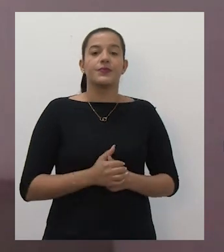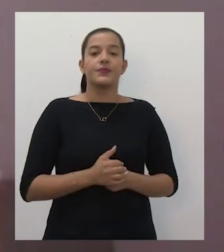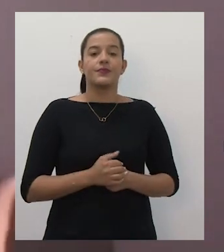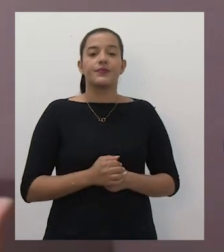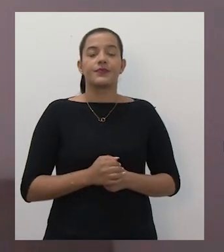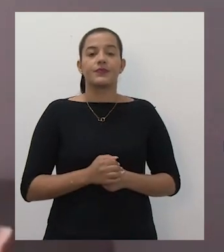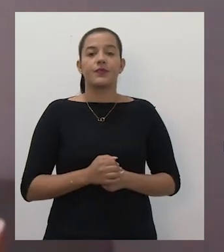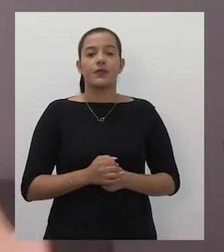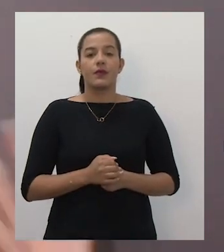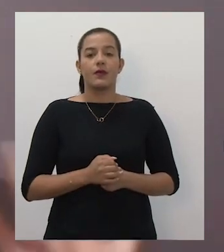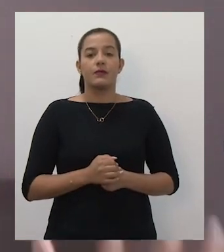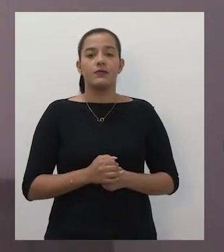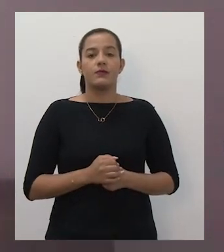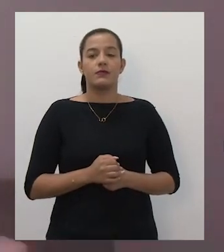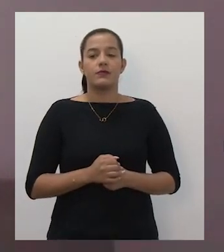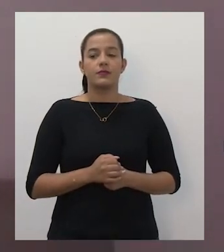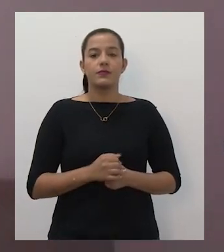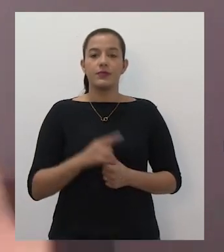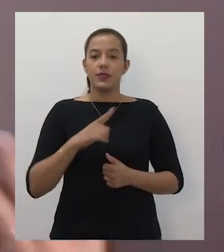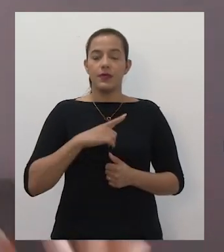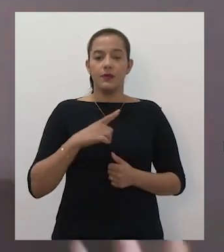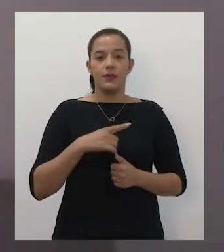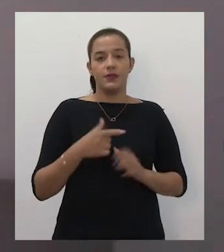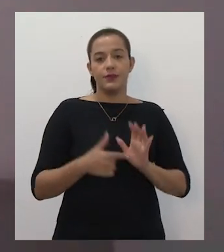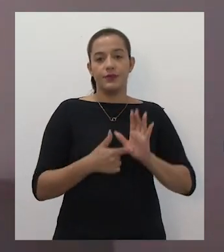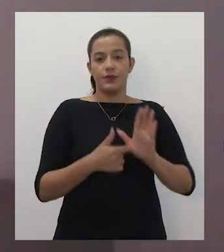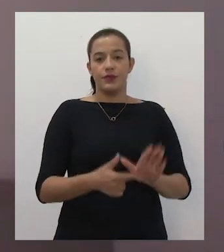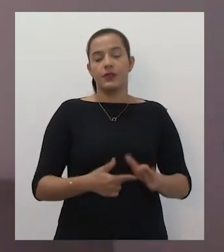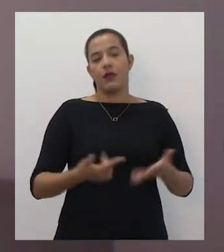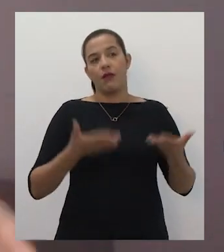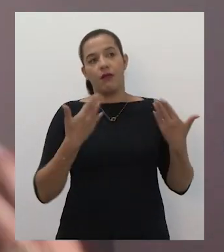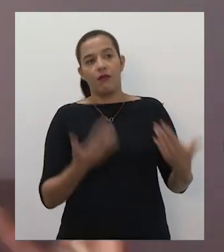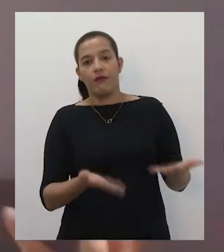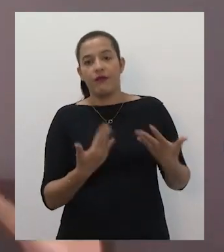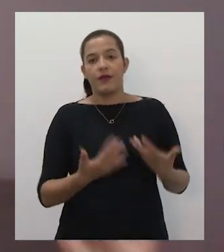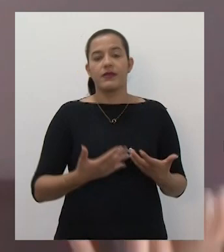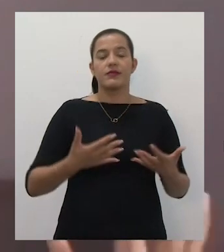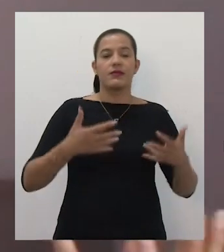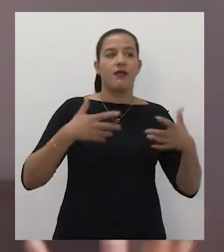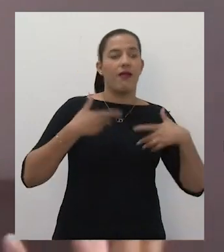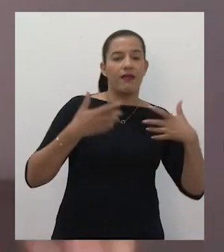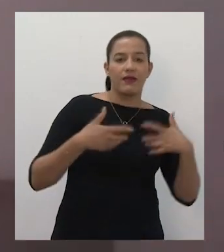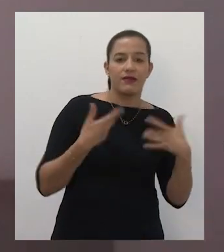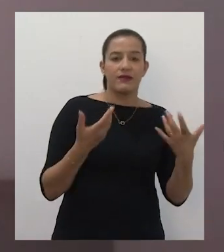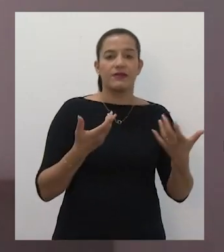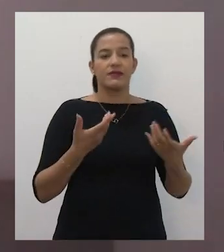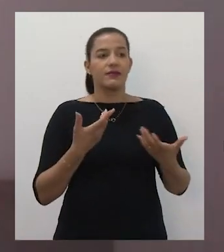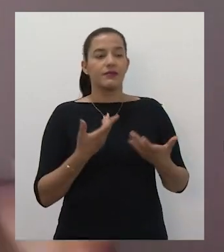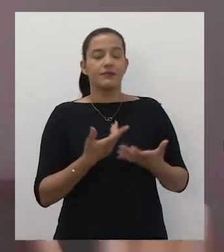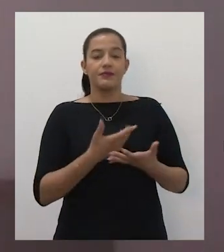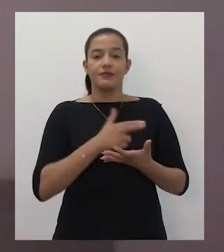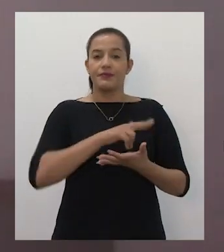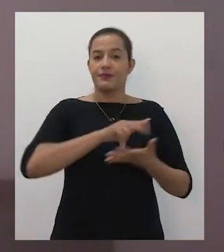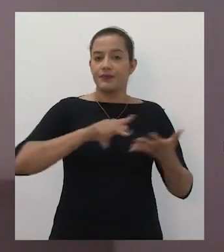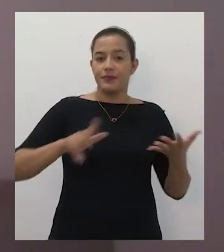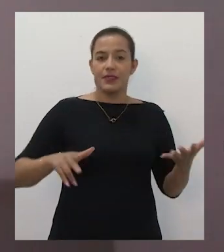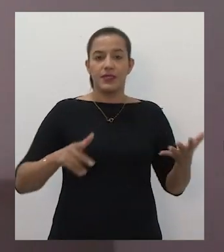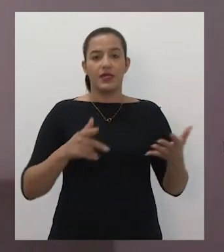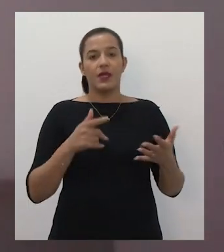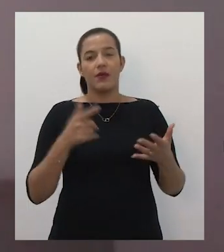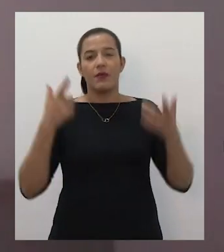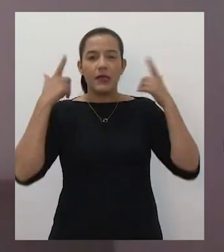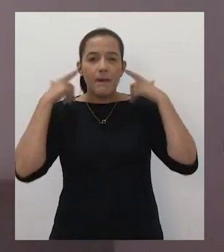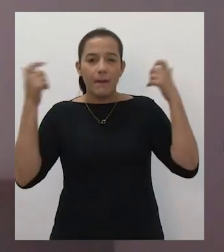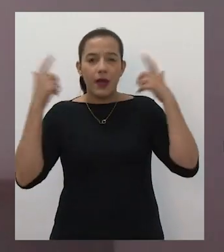de trazer alegria, de trazer leveza, de ser uma sala